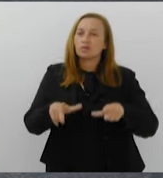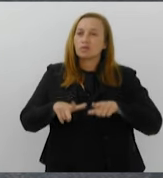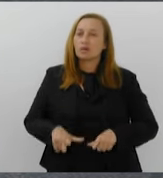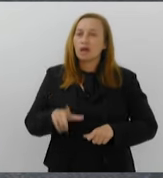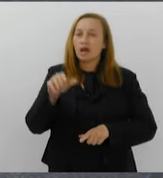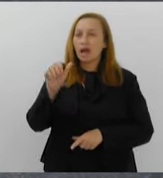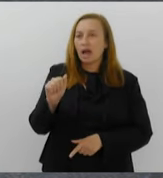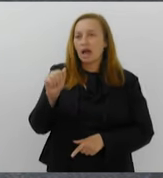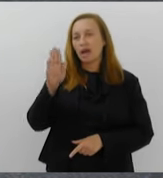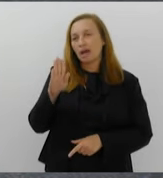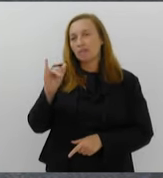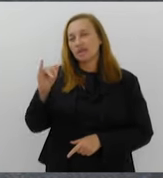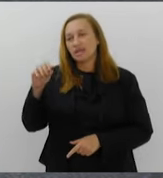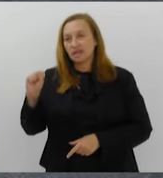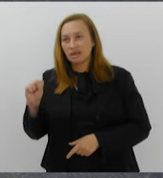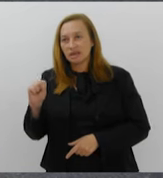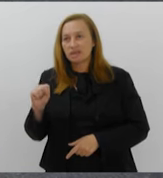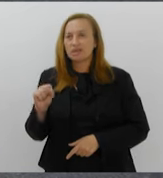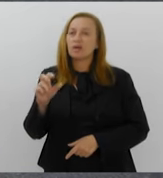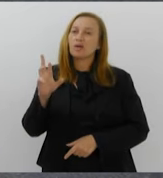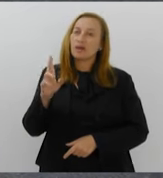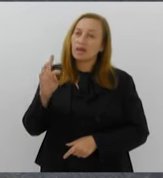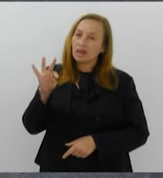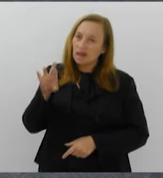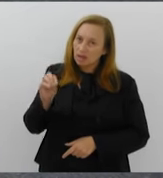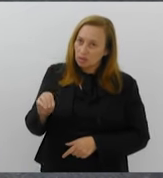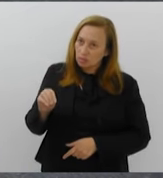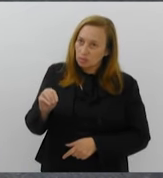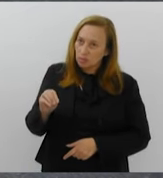Nascimento ao Renato Marins Thor,